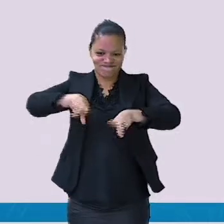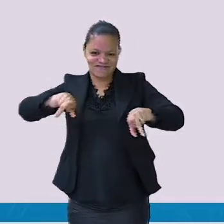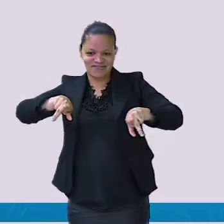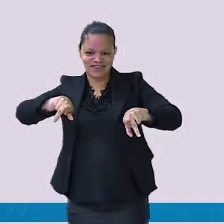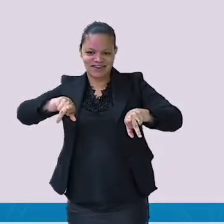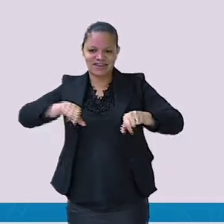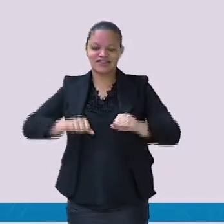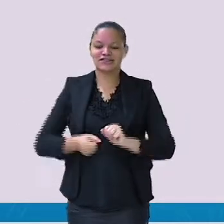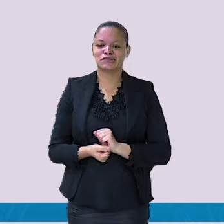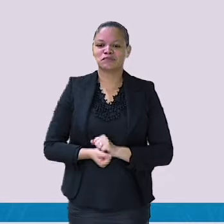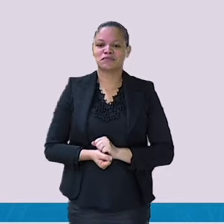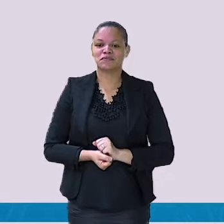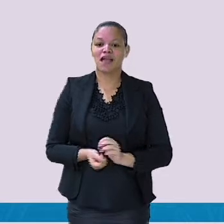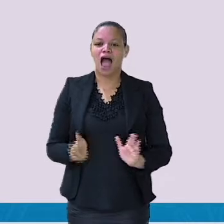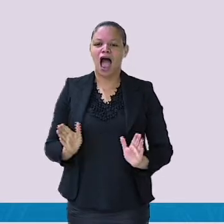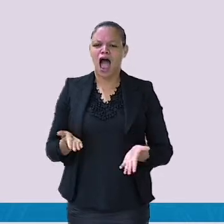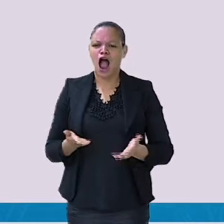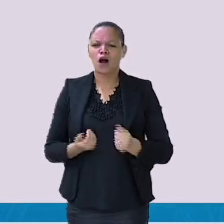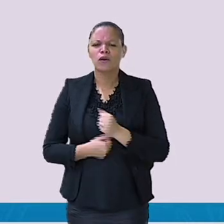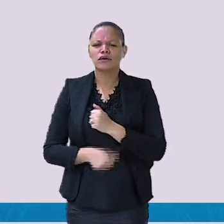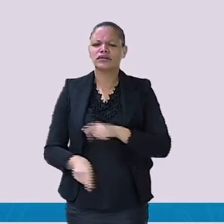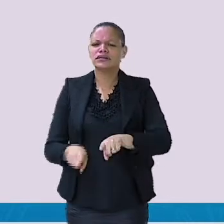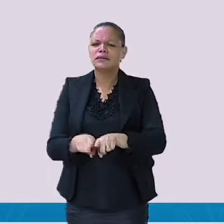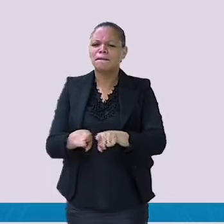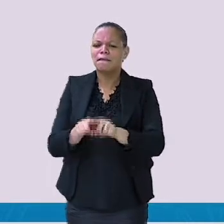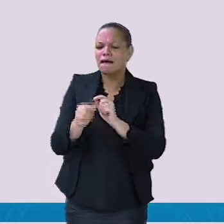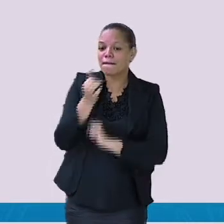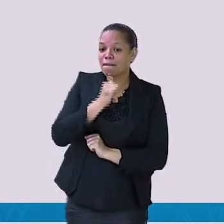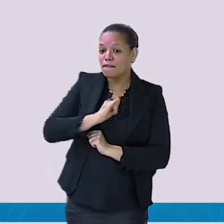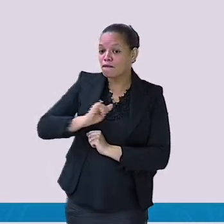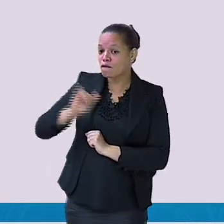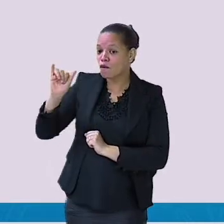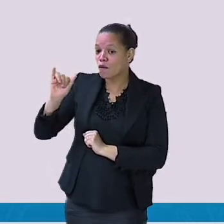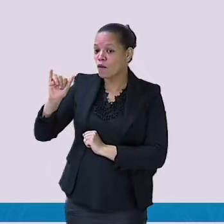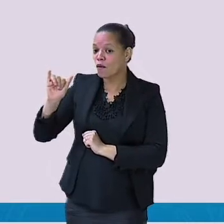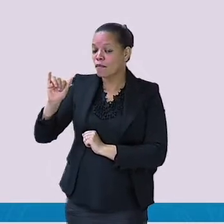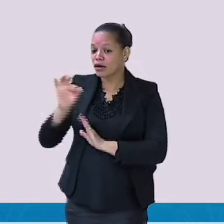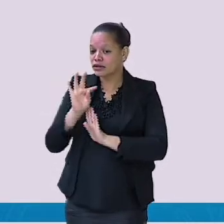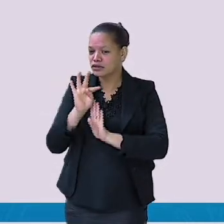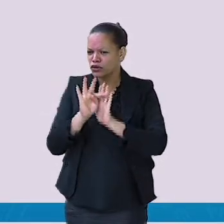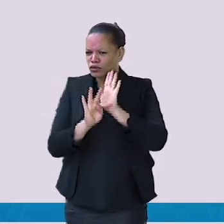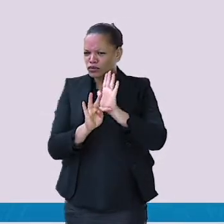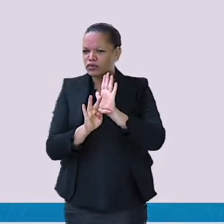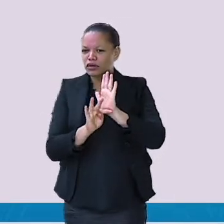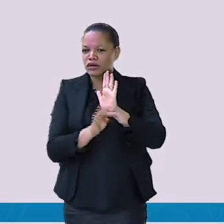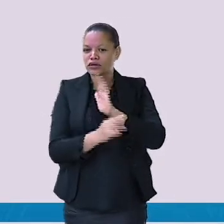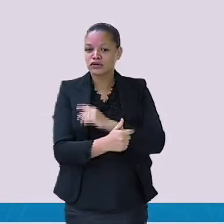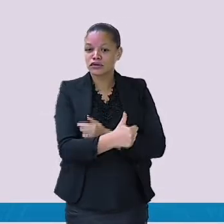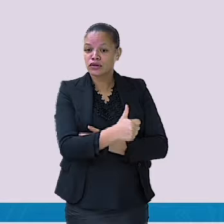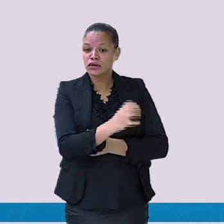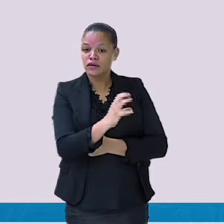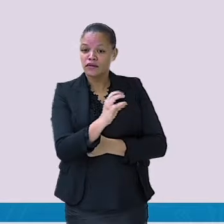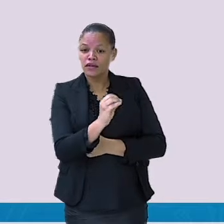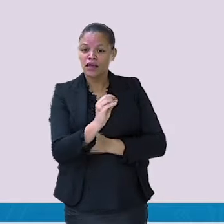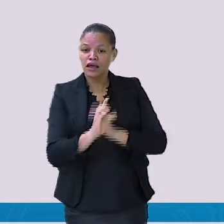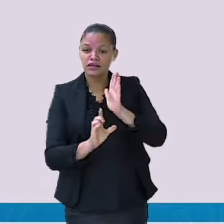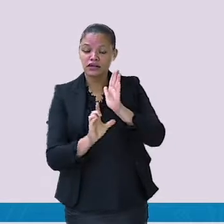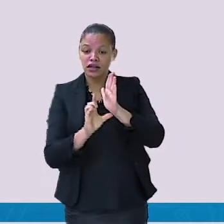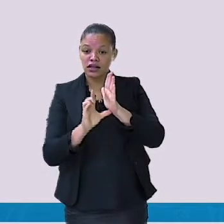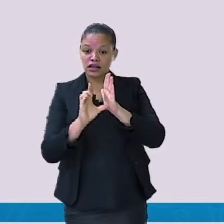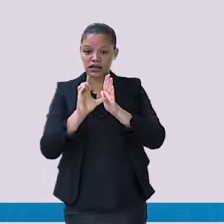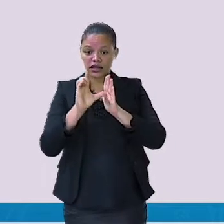E por último aqui nós temos a informação de 10 litros de água, que é o tanto